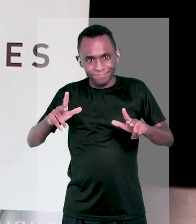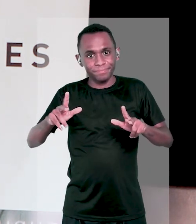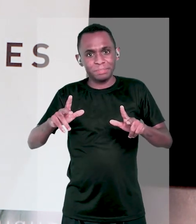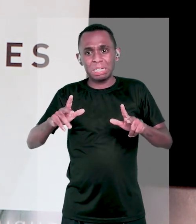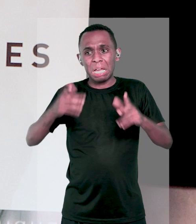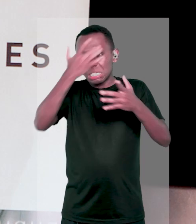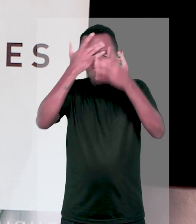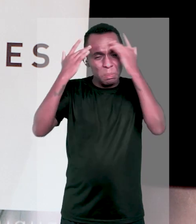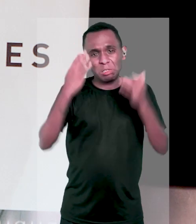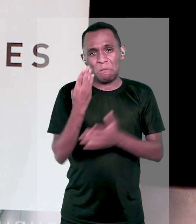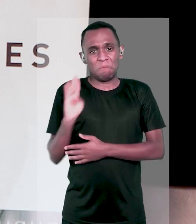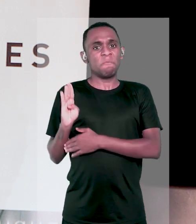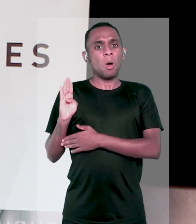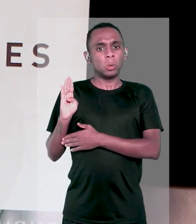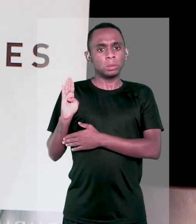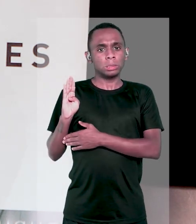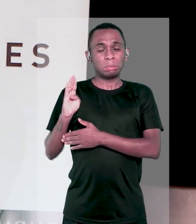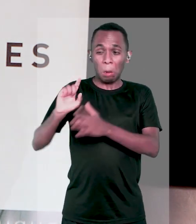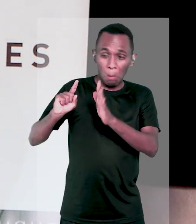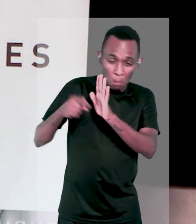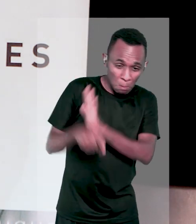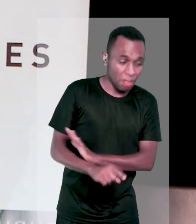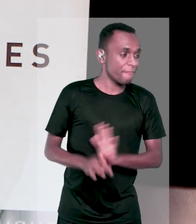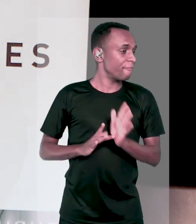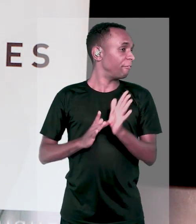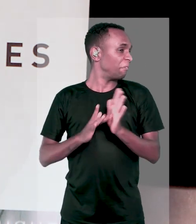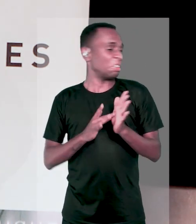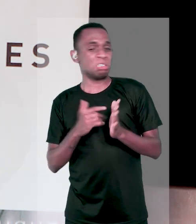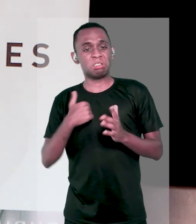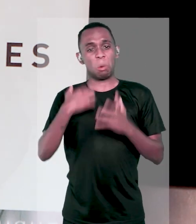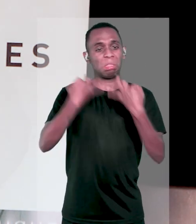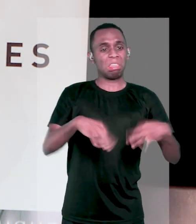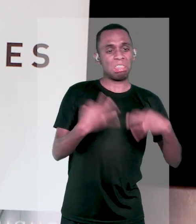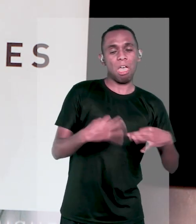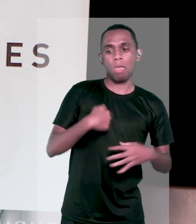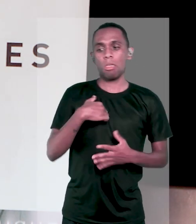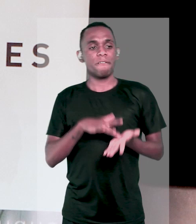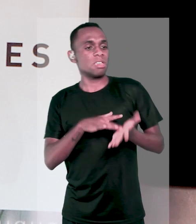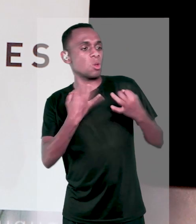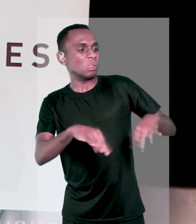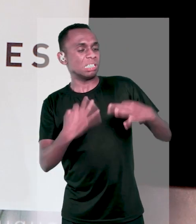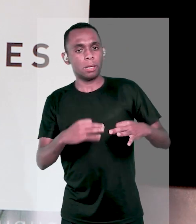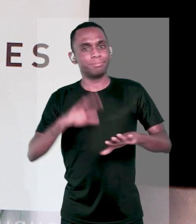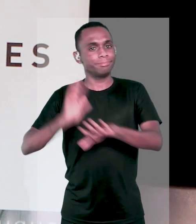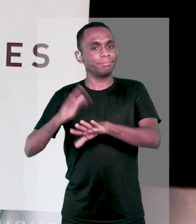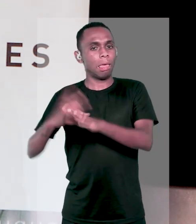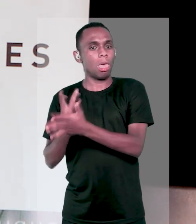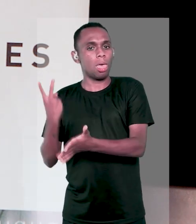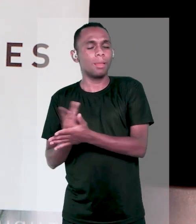a nossa percepção do corpo alheio é limitada e é superficial